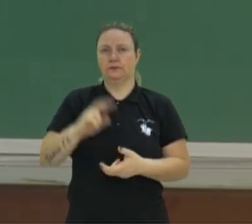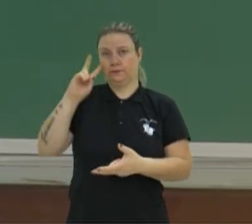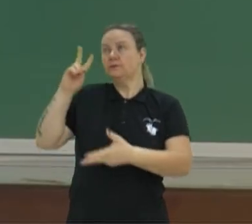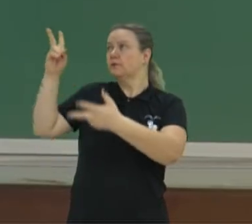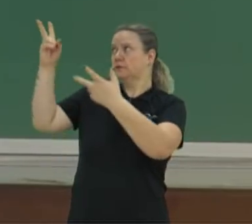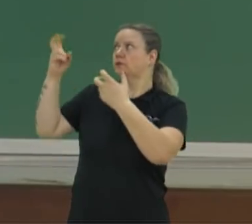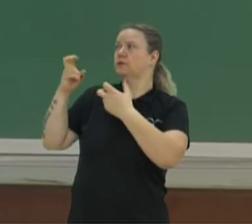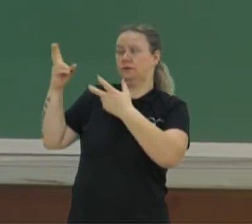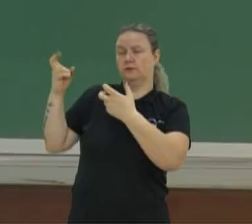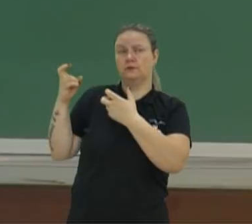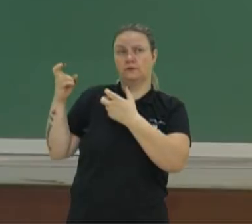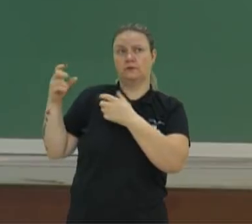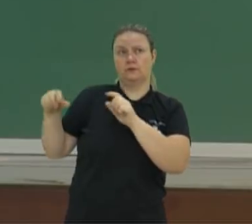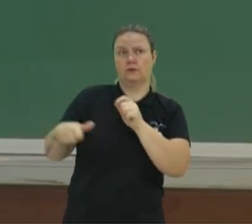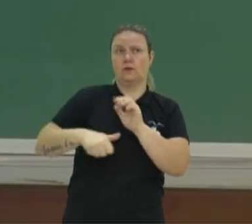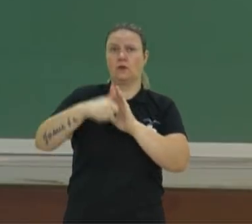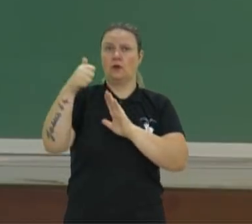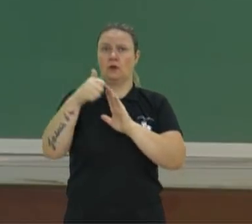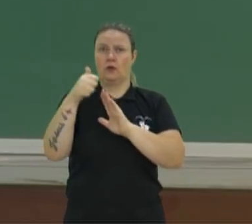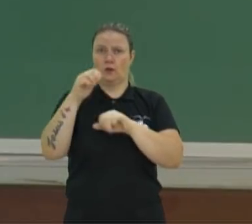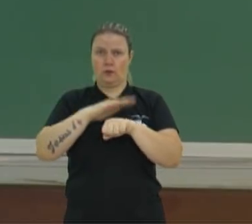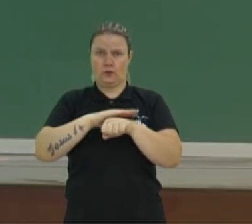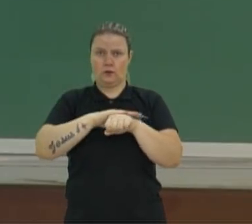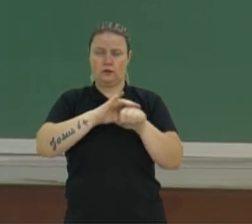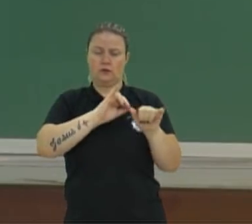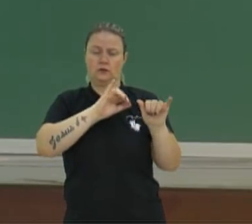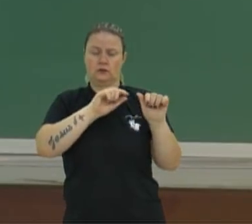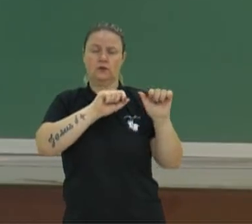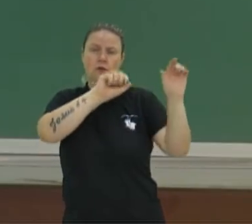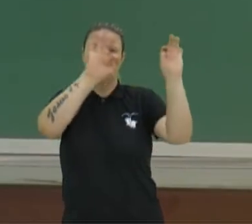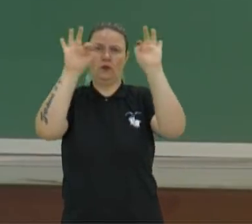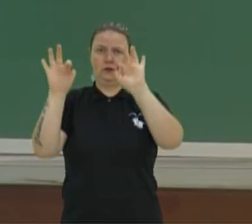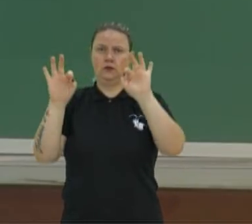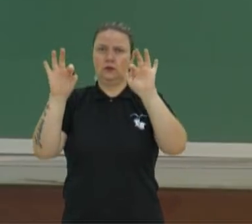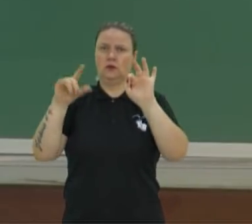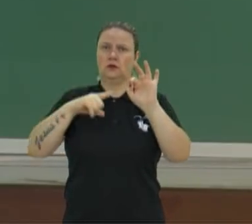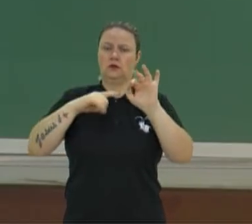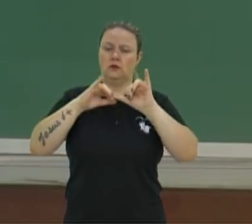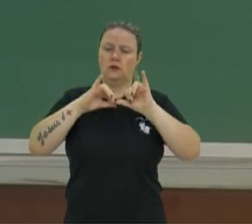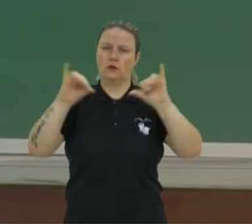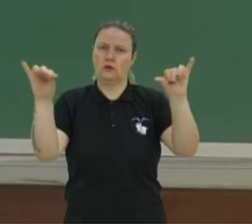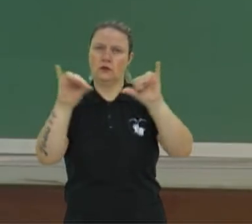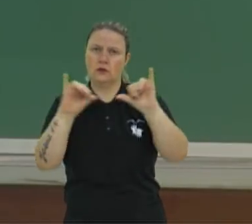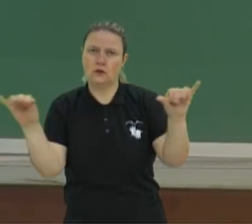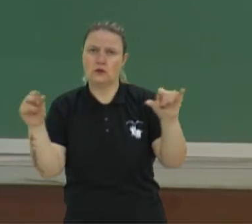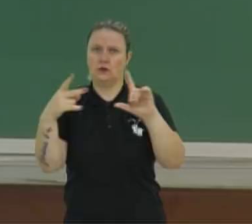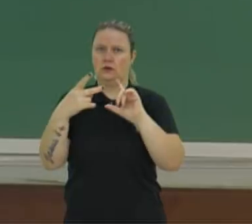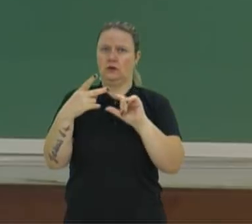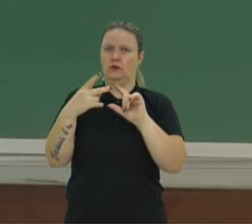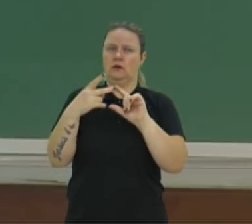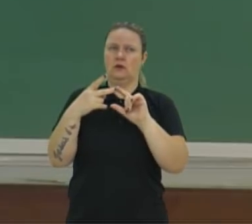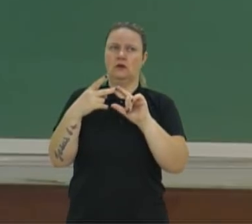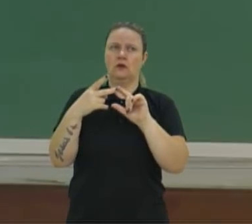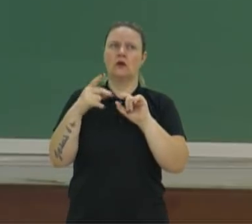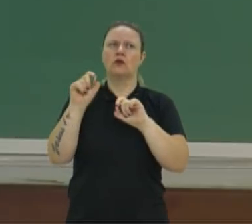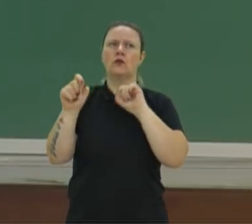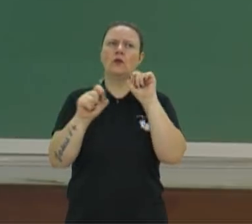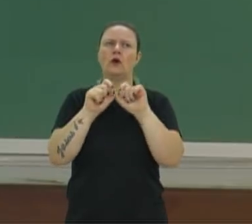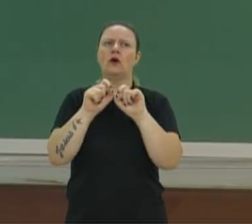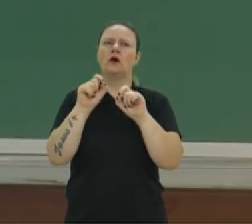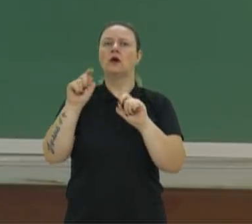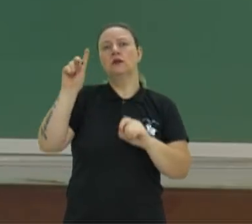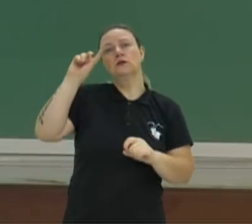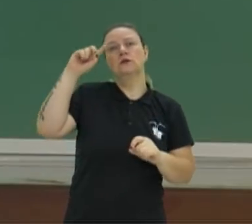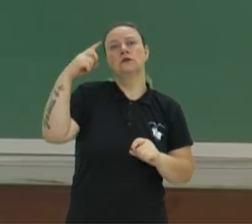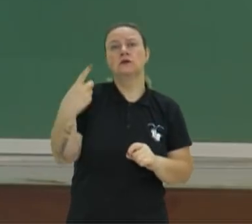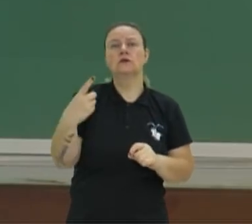Repare que nessa primeira tela nós temos a manchete, na sequência a linha fina e depois o indicativo da data